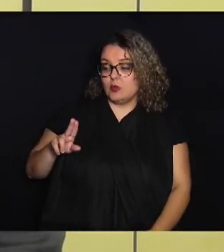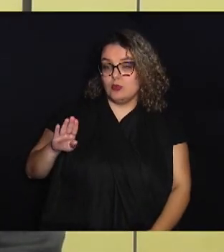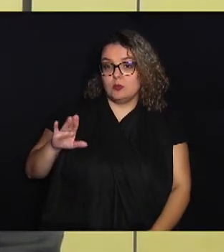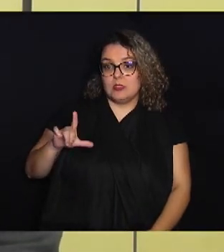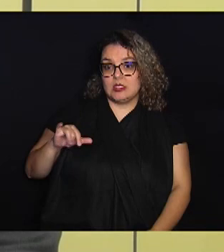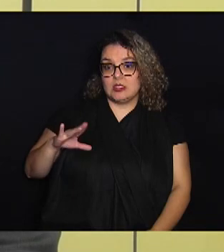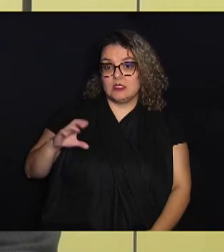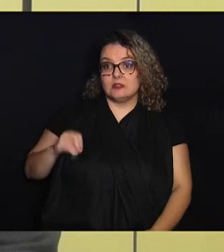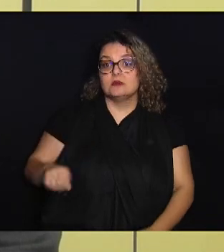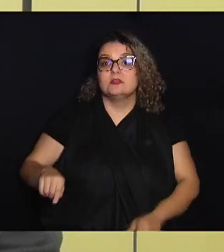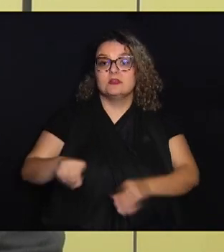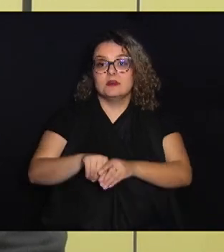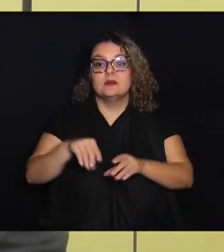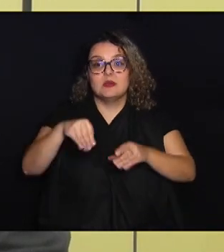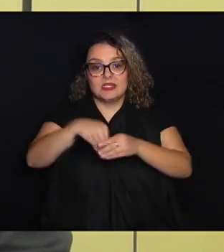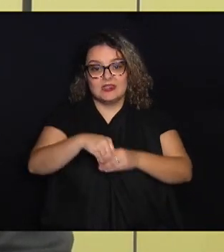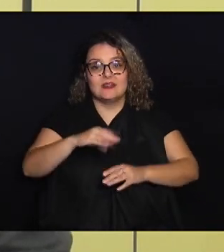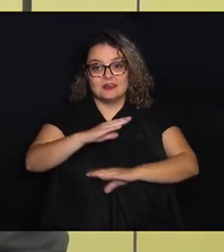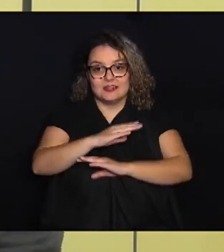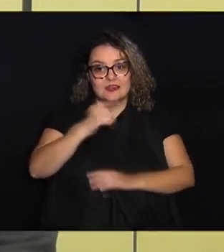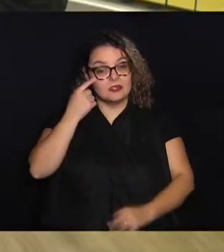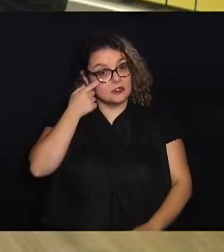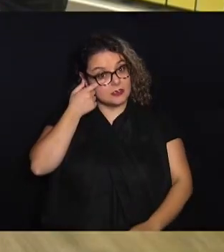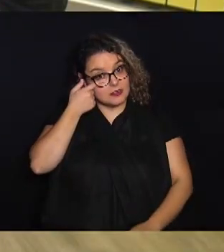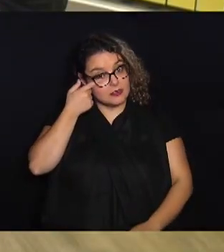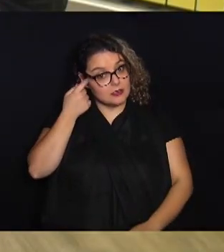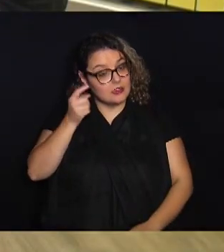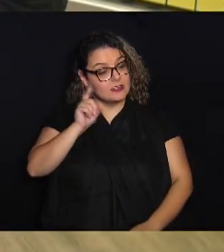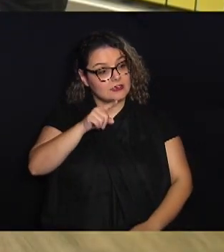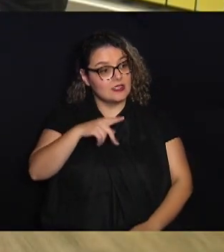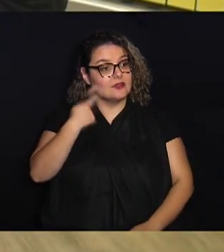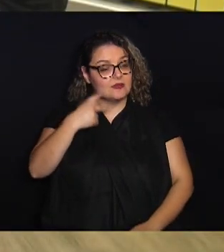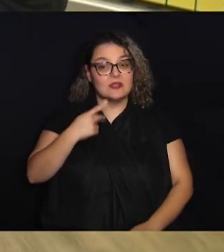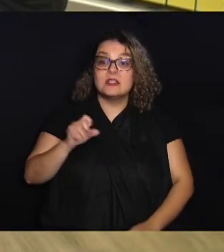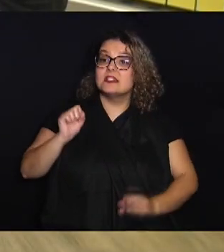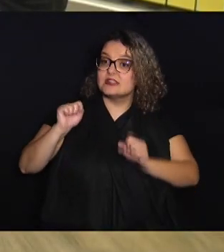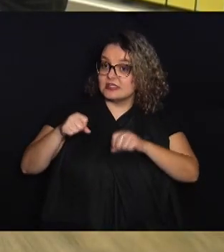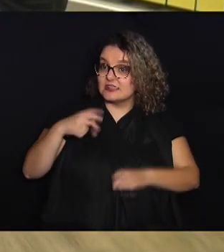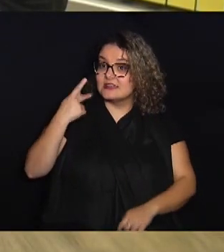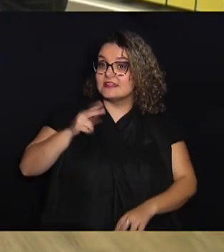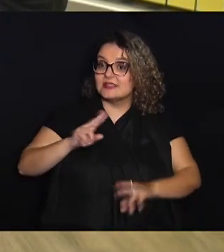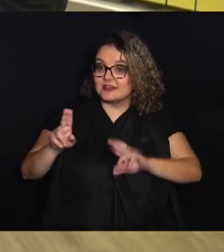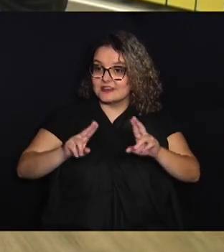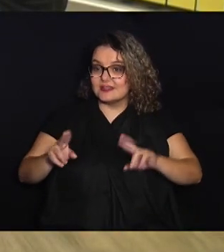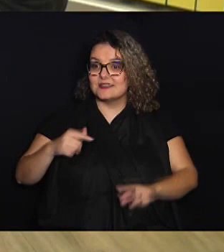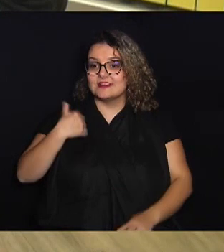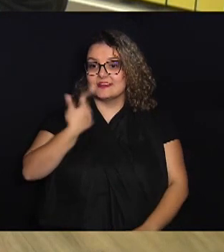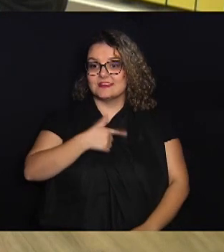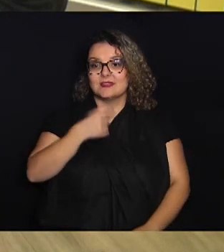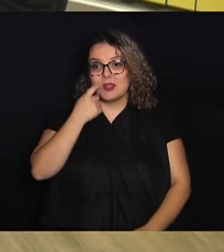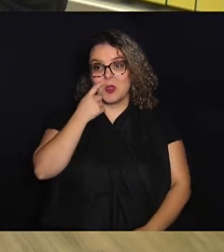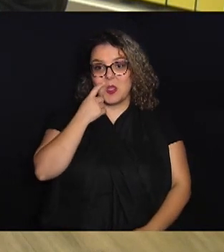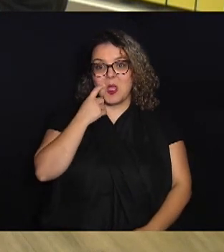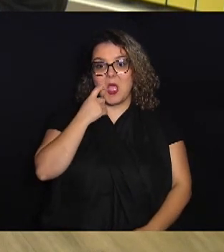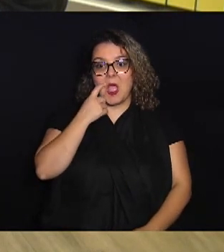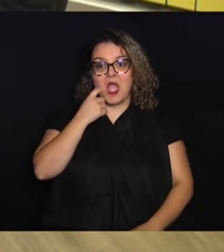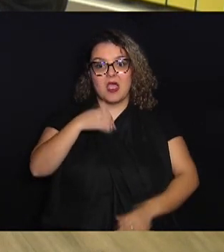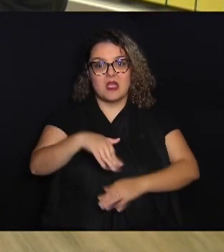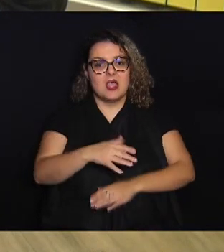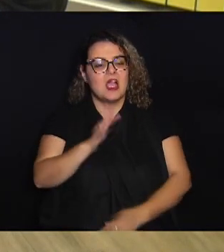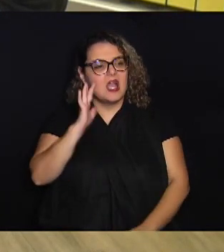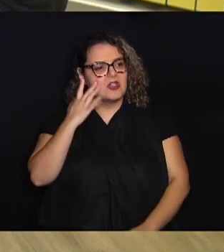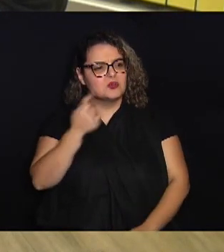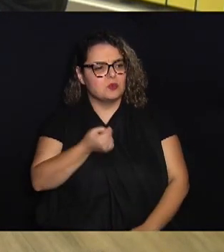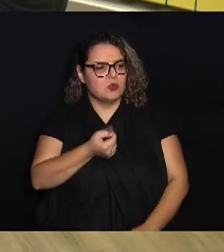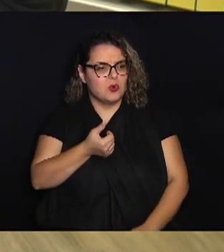pela Câmara de Campinas, né? Exatamente isso, foi vereador. Foi vereador, como tantos nomes aqui das nossas ruas. Eu acho que isso talvez